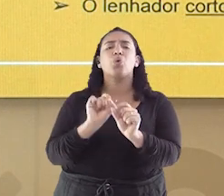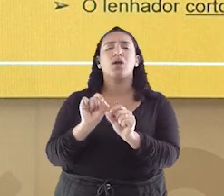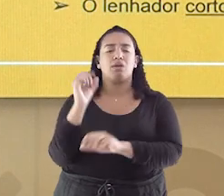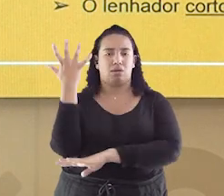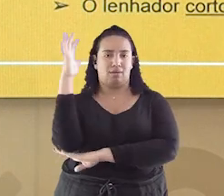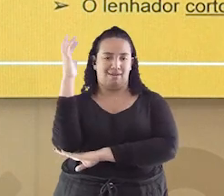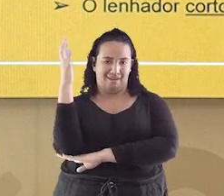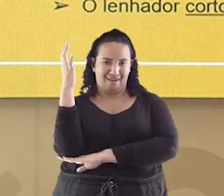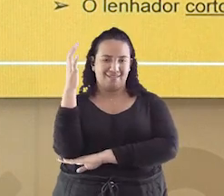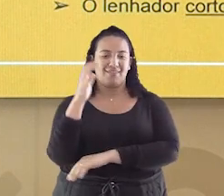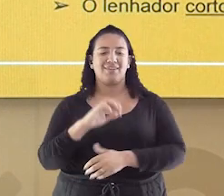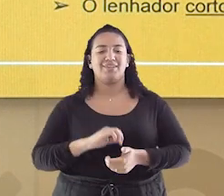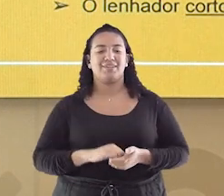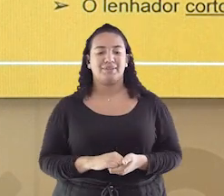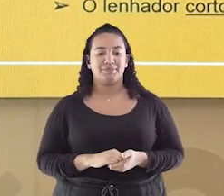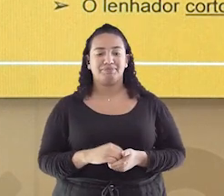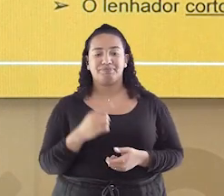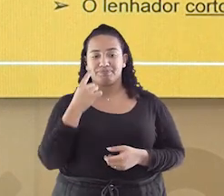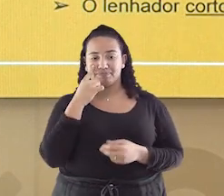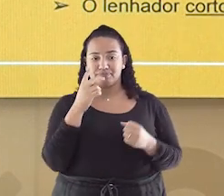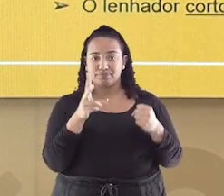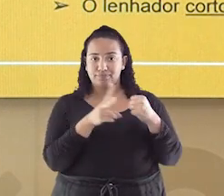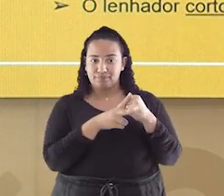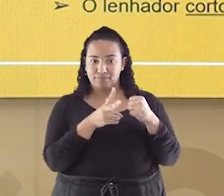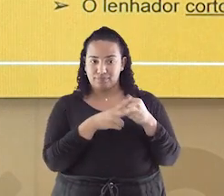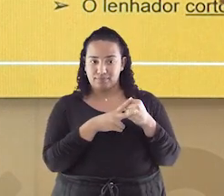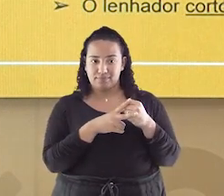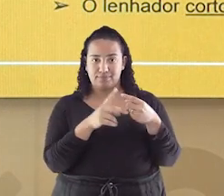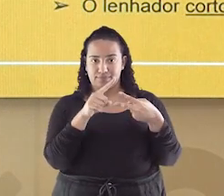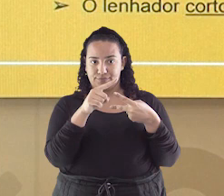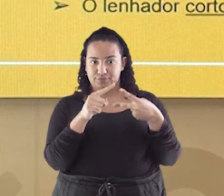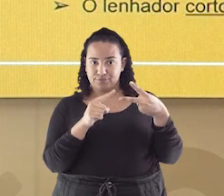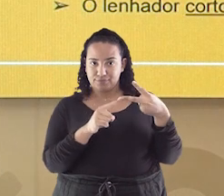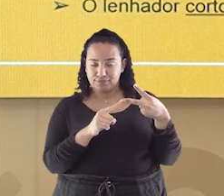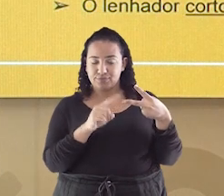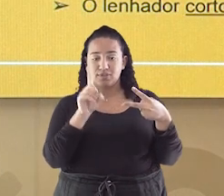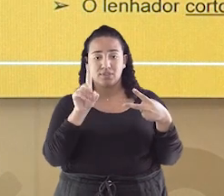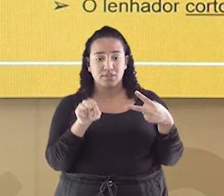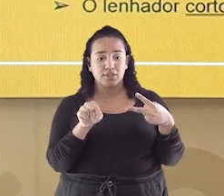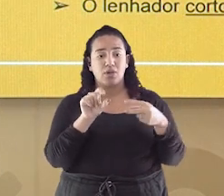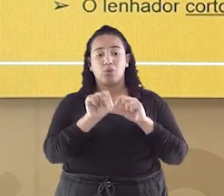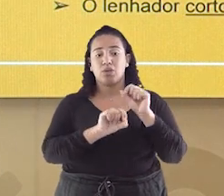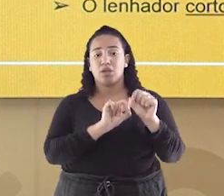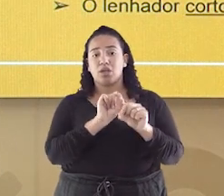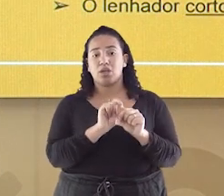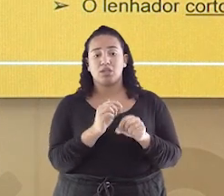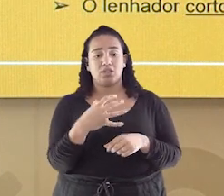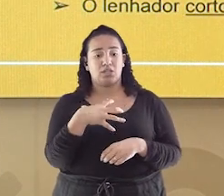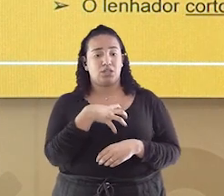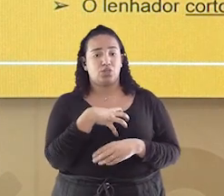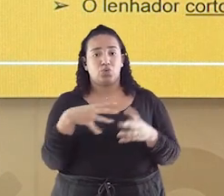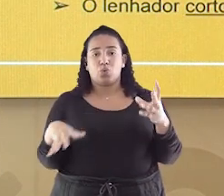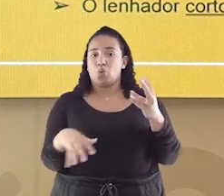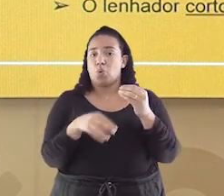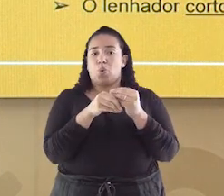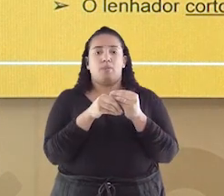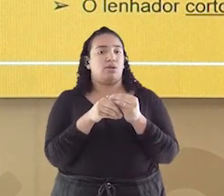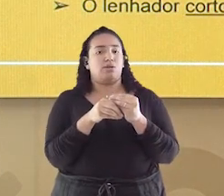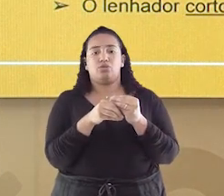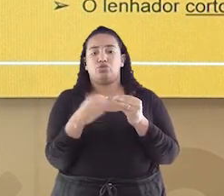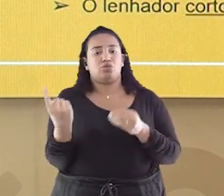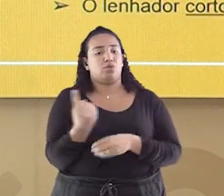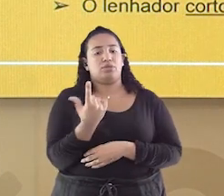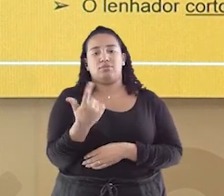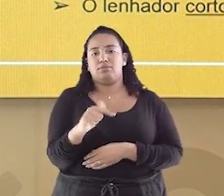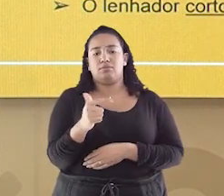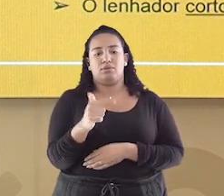árvore. Vejam aqui que os dois verbos desorientou e cortou não têm sentido completo sozinhos.